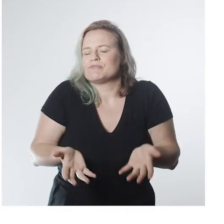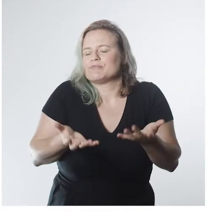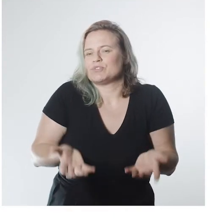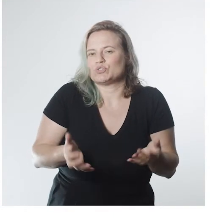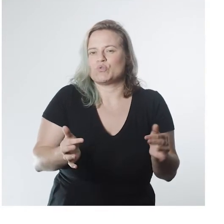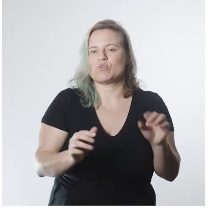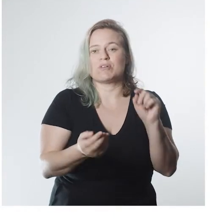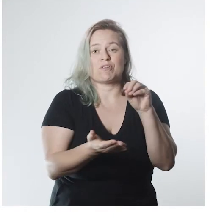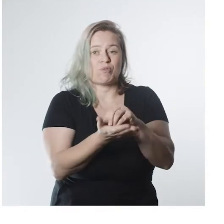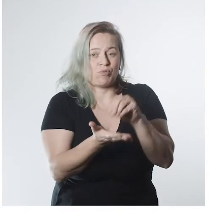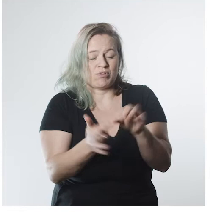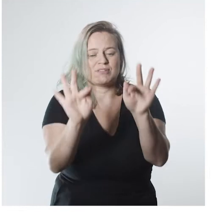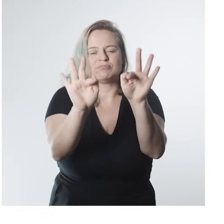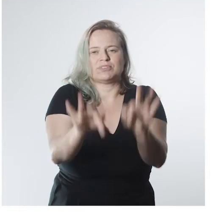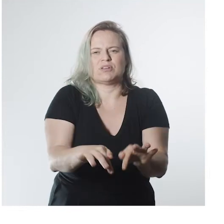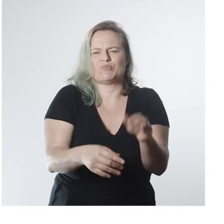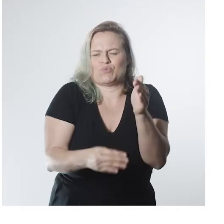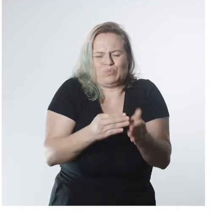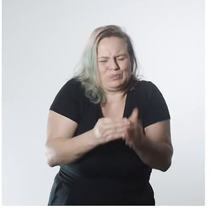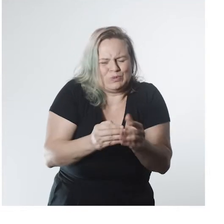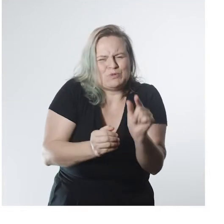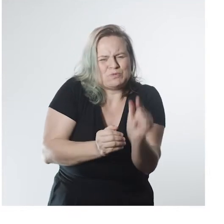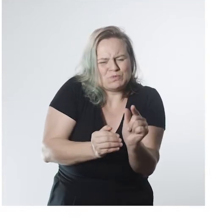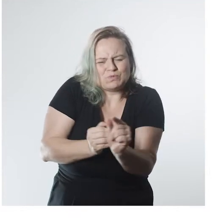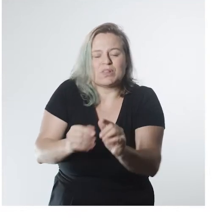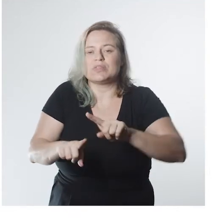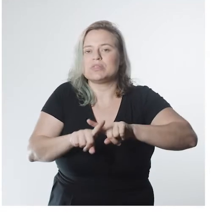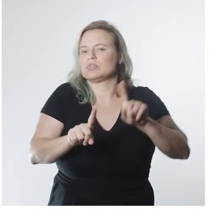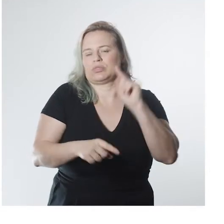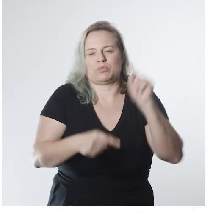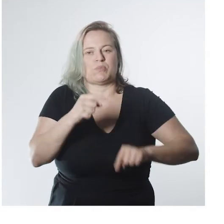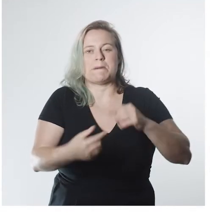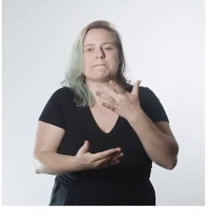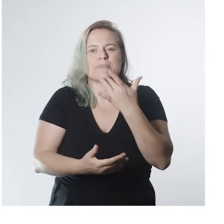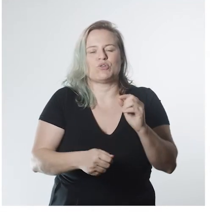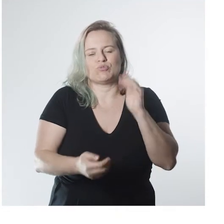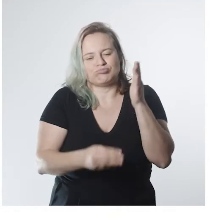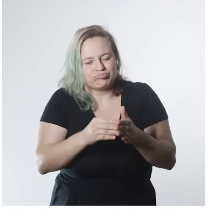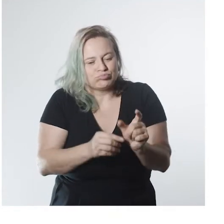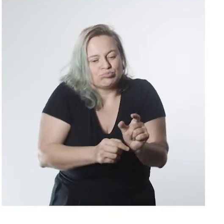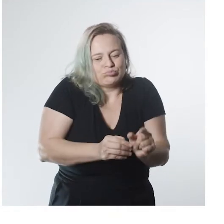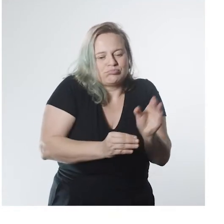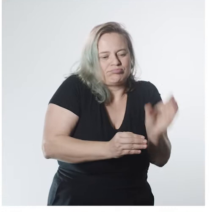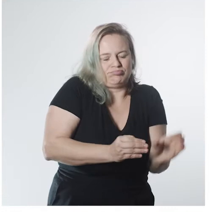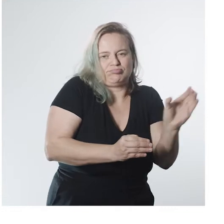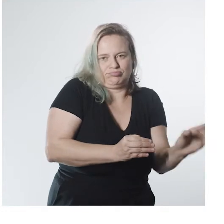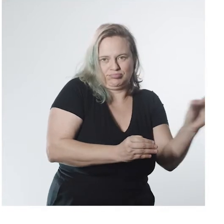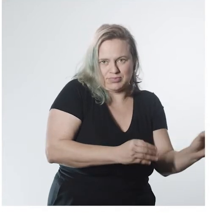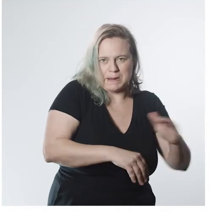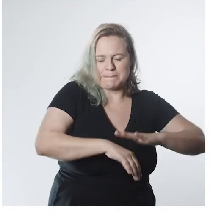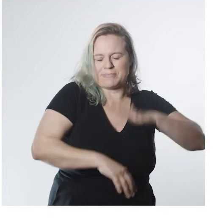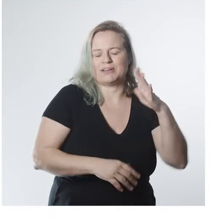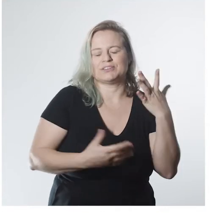no final e não cortado muito fininho, não. Pode cortar um pouco mais grosseiro, para que ela tenha, né, a característica e tenha esse